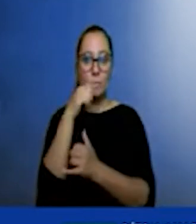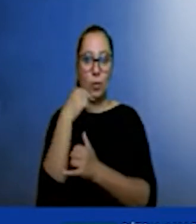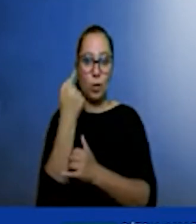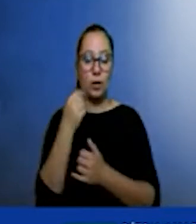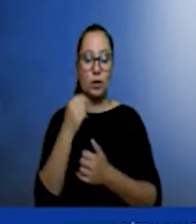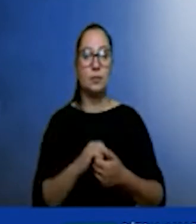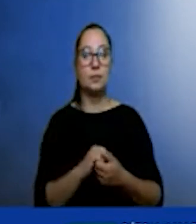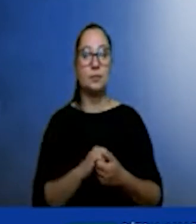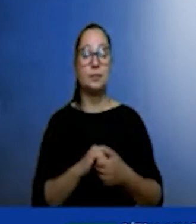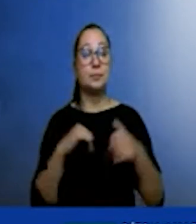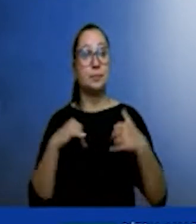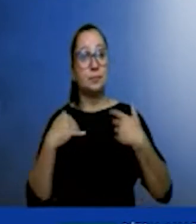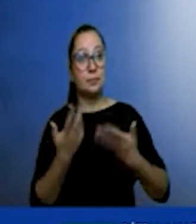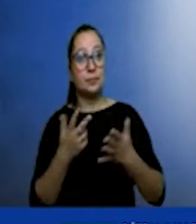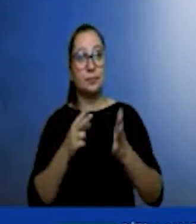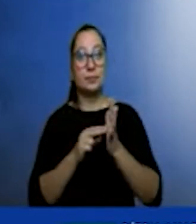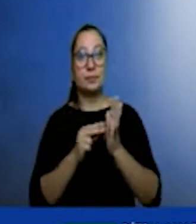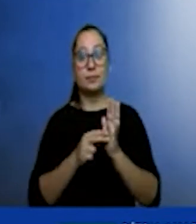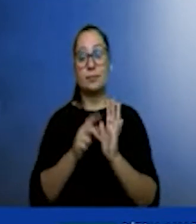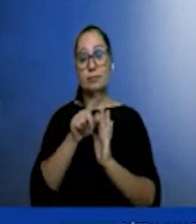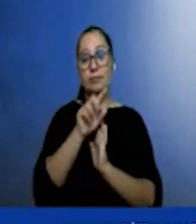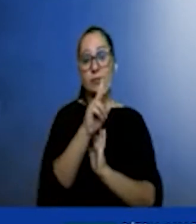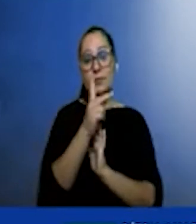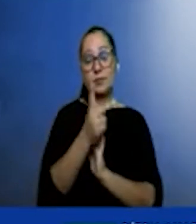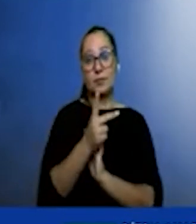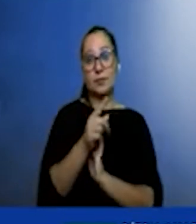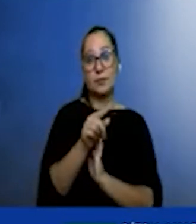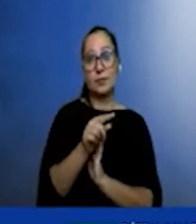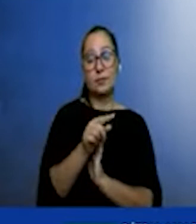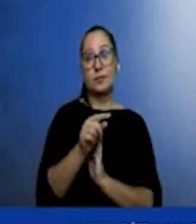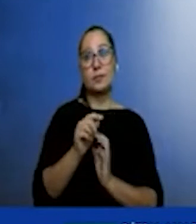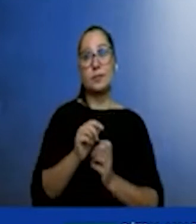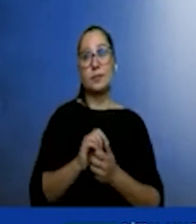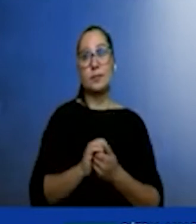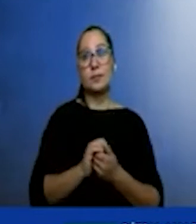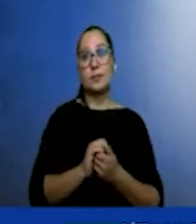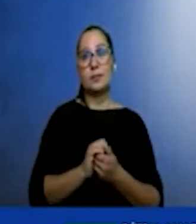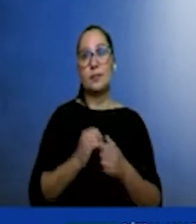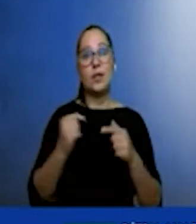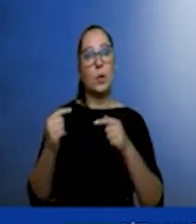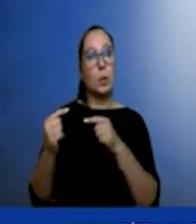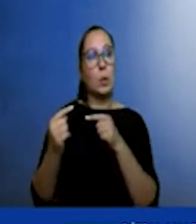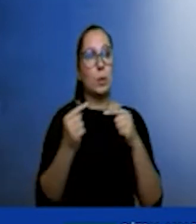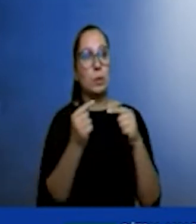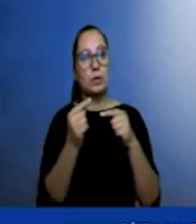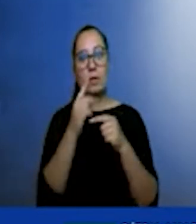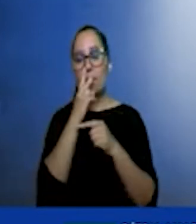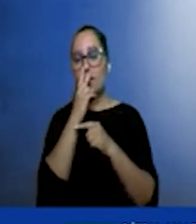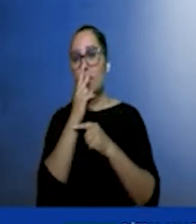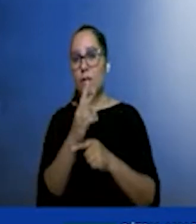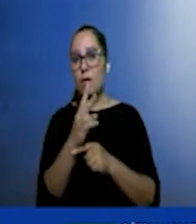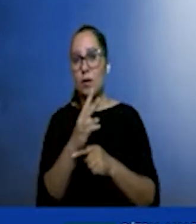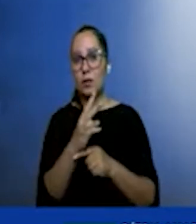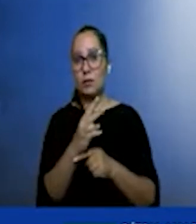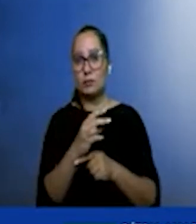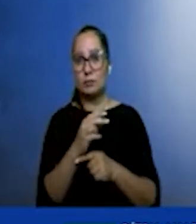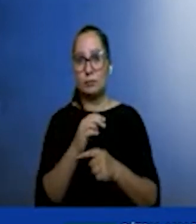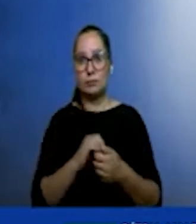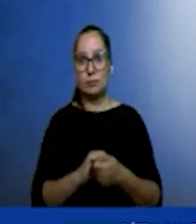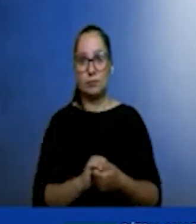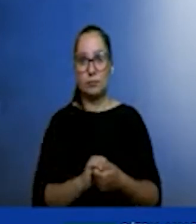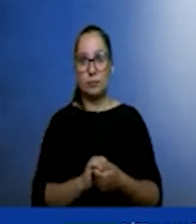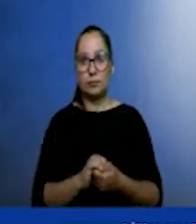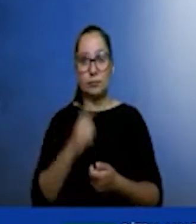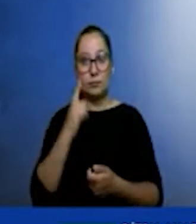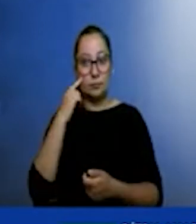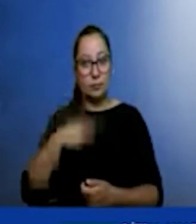torna esse hidrogênio extremamente competitivo. E partindo do pressuposto que no Brasil